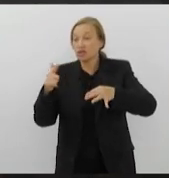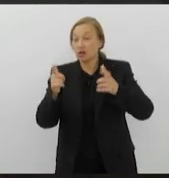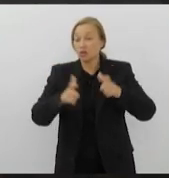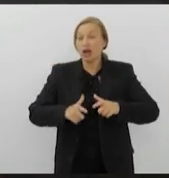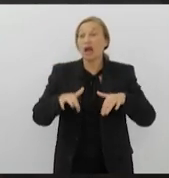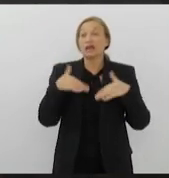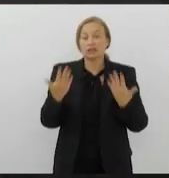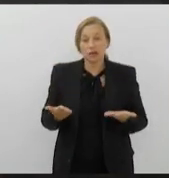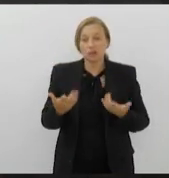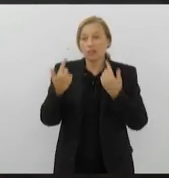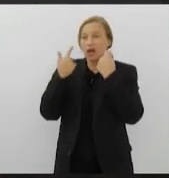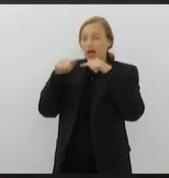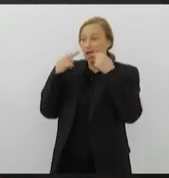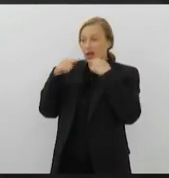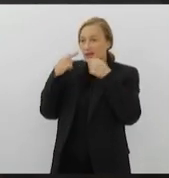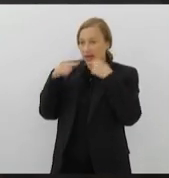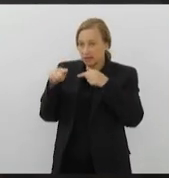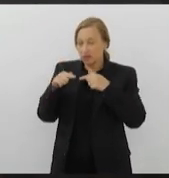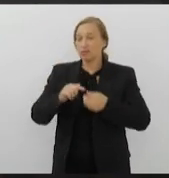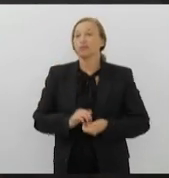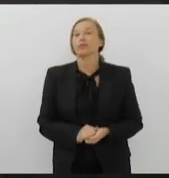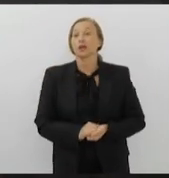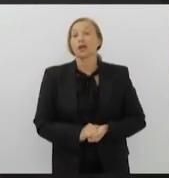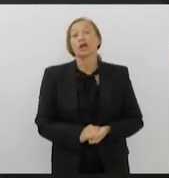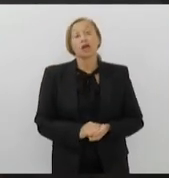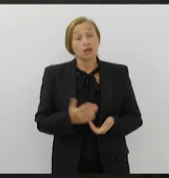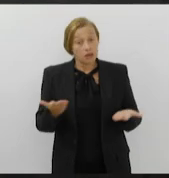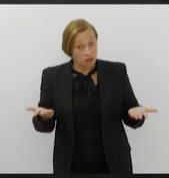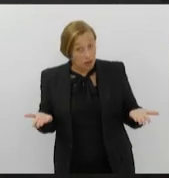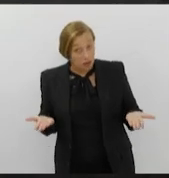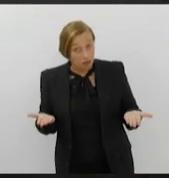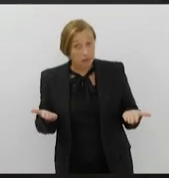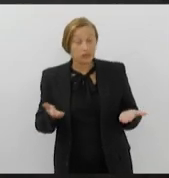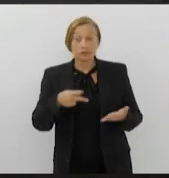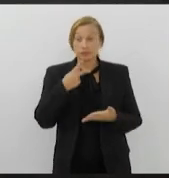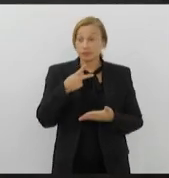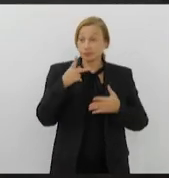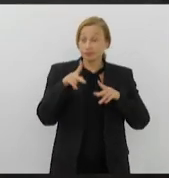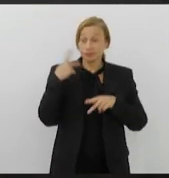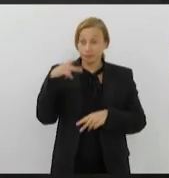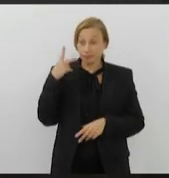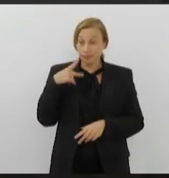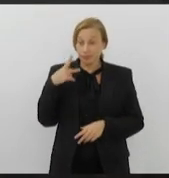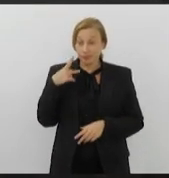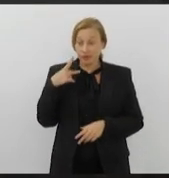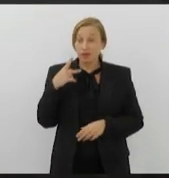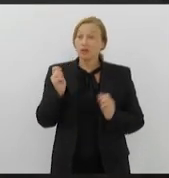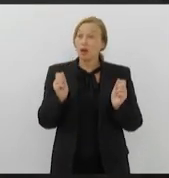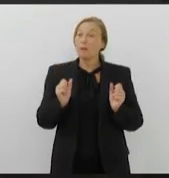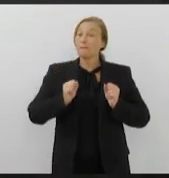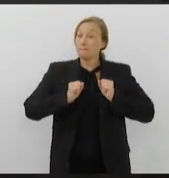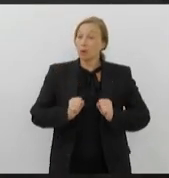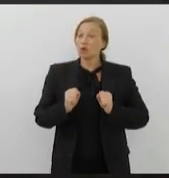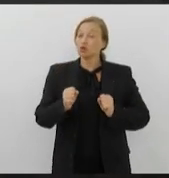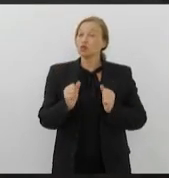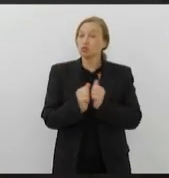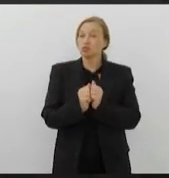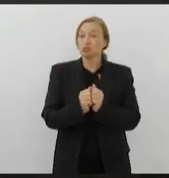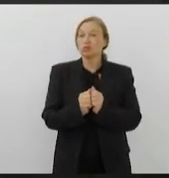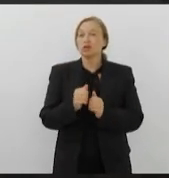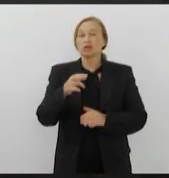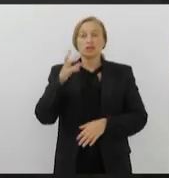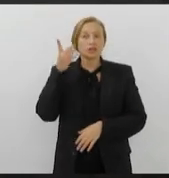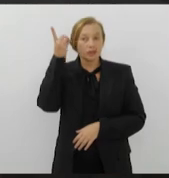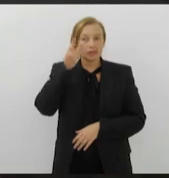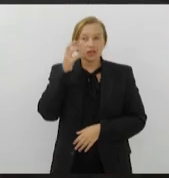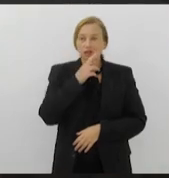minha reclamação pública, eu conclamo o parlamento nessa posição comigo, deputado Amorim, Vossa Excelência, que